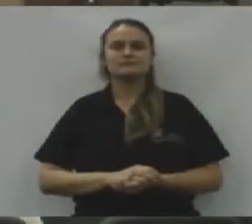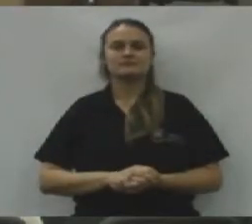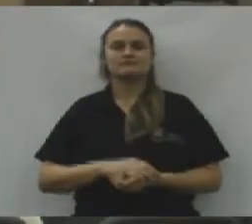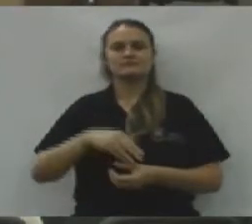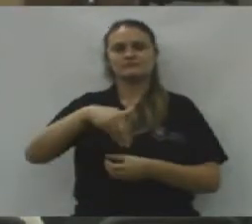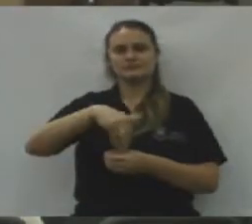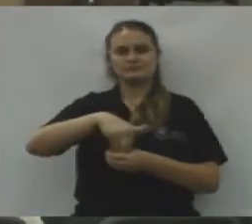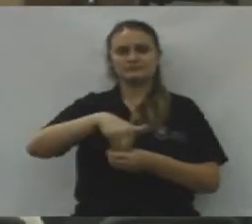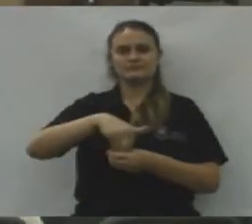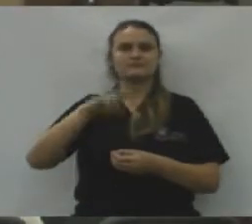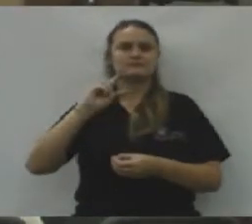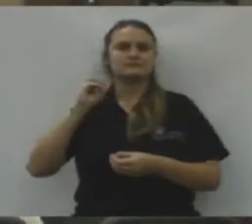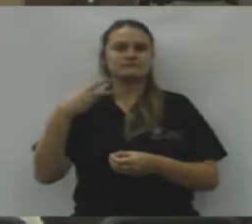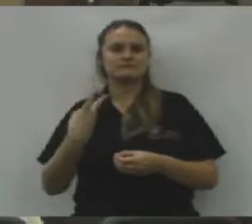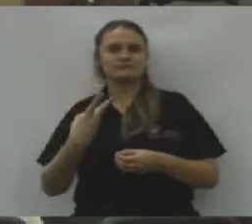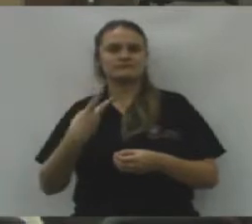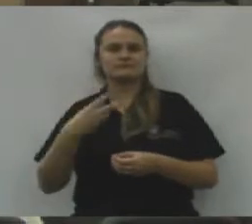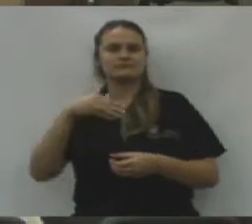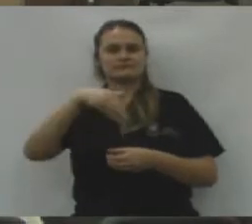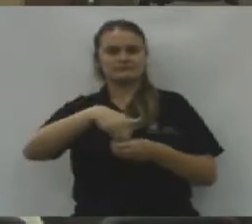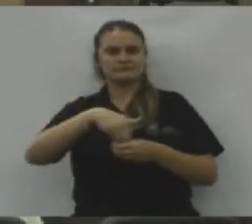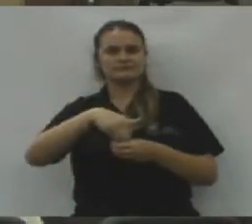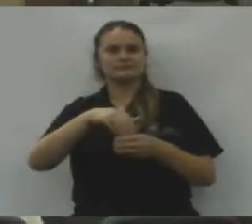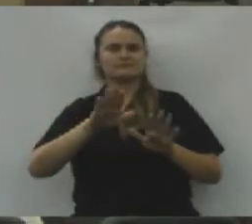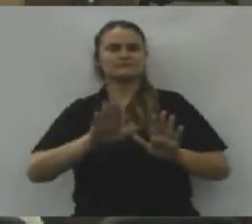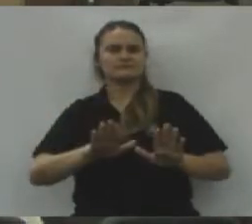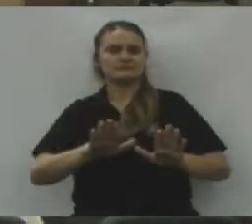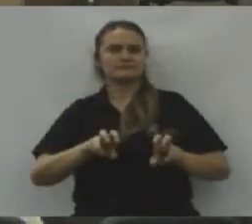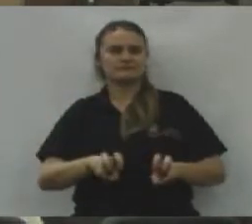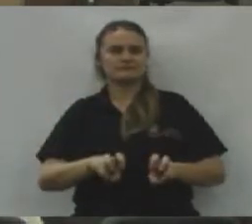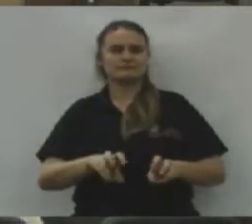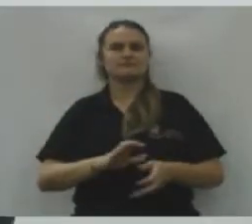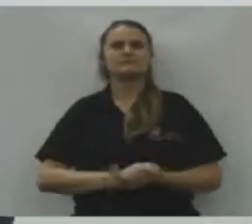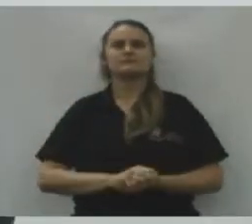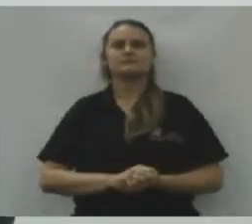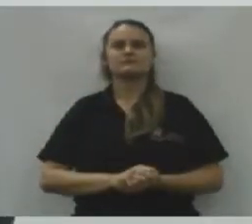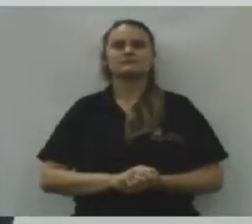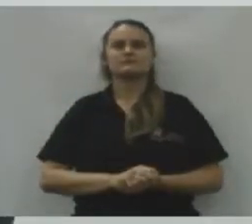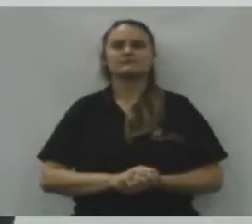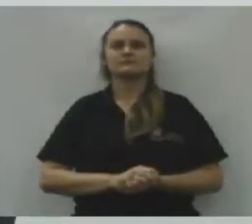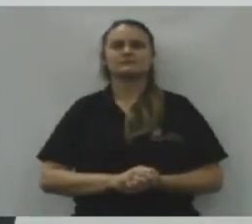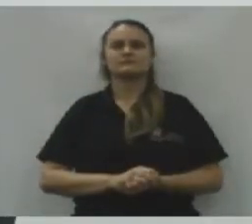Em votação, senhores vereadores que aprovam, permaneçam como estão.